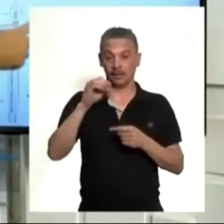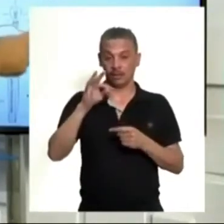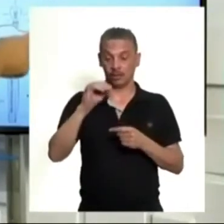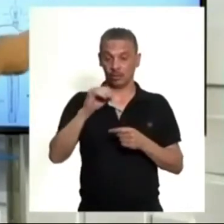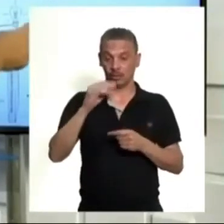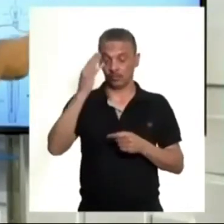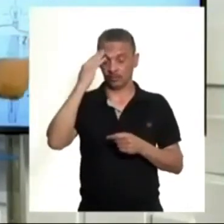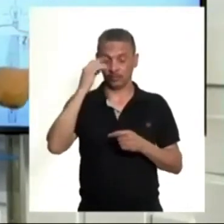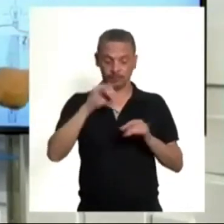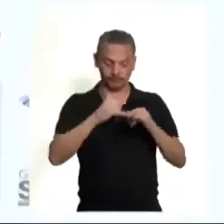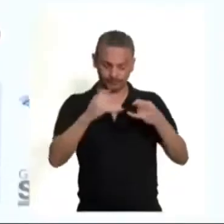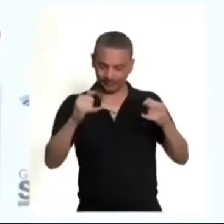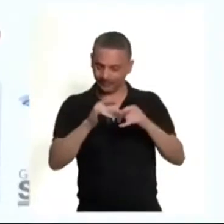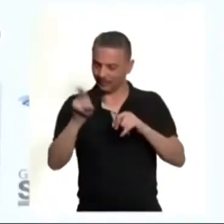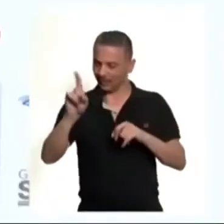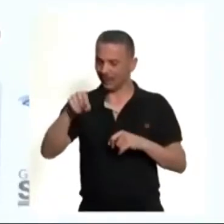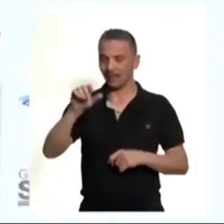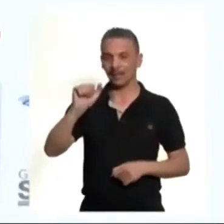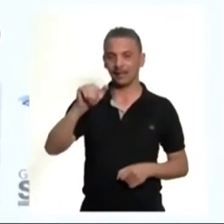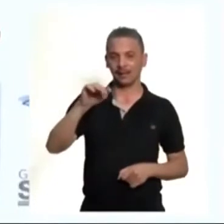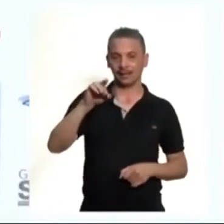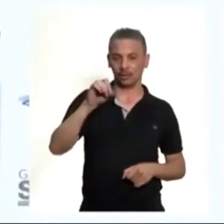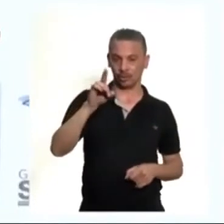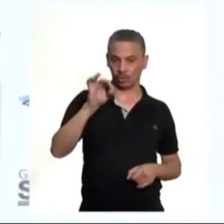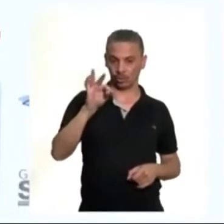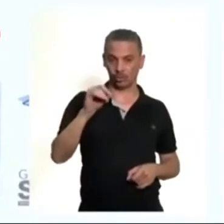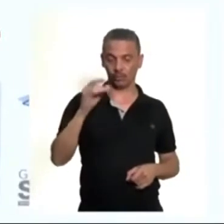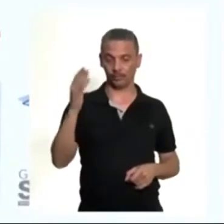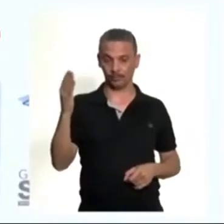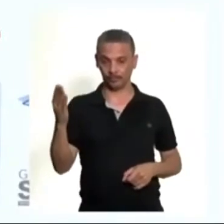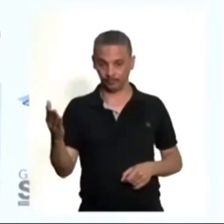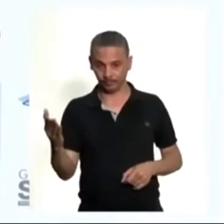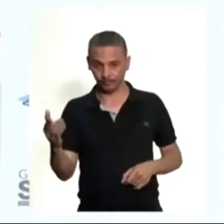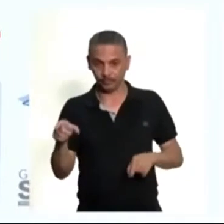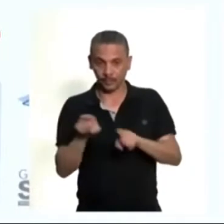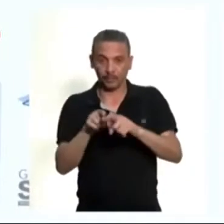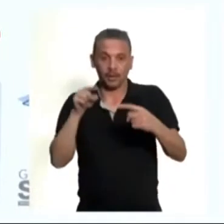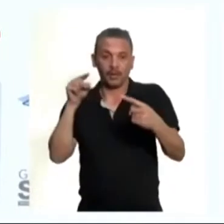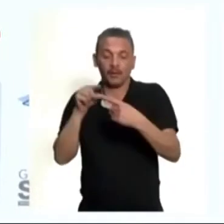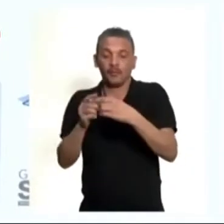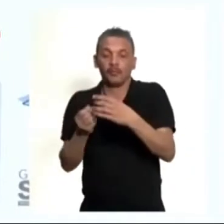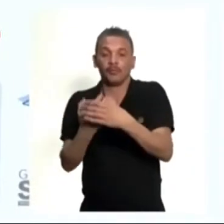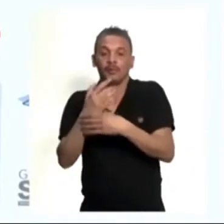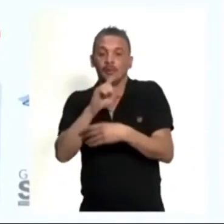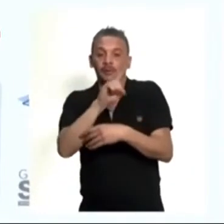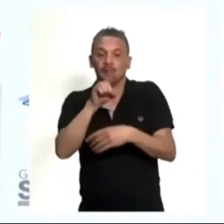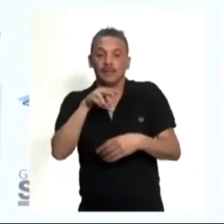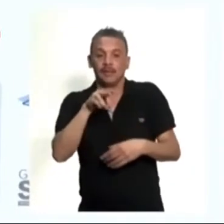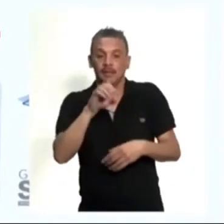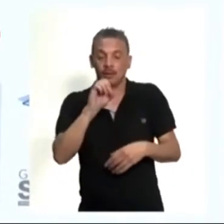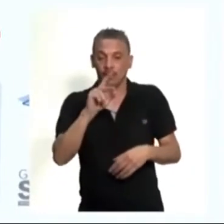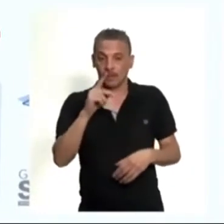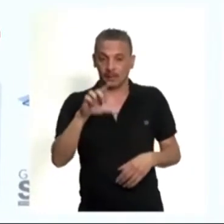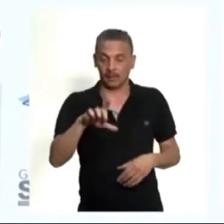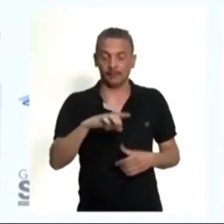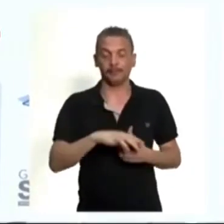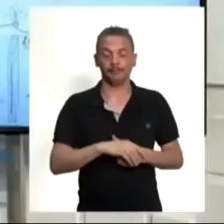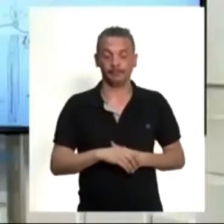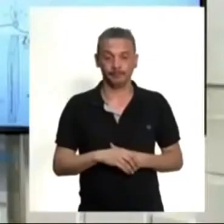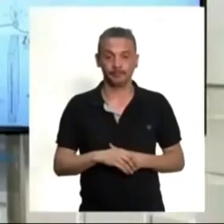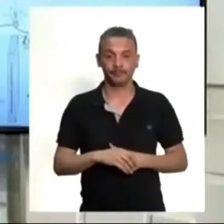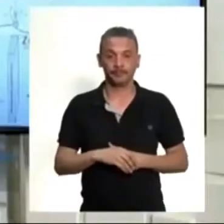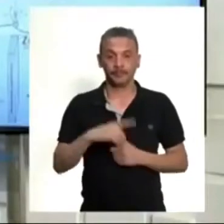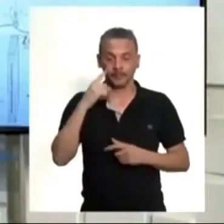que esse eletrodo atua como ânodo, que é o eletrodo que tem a formação aqui, ó, do ZnOH. Então ele pergunta lá, ó,